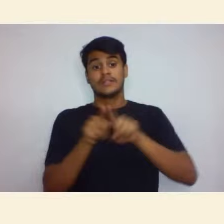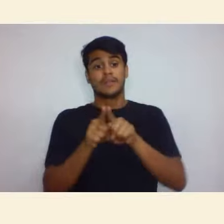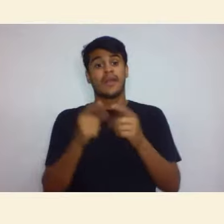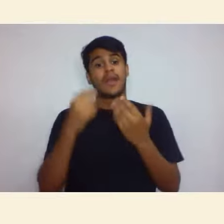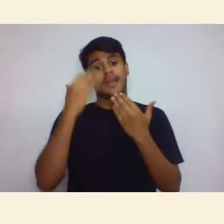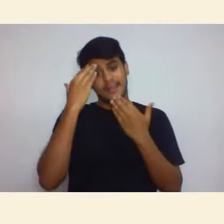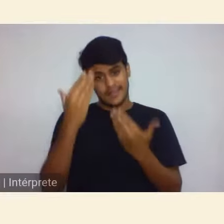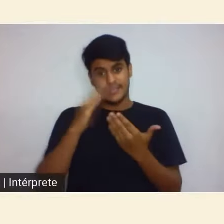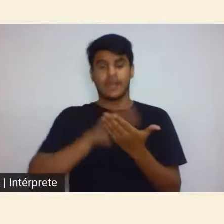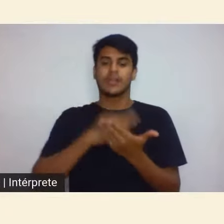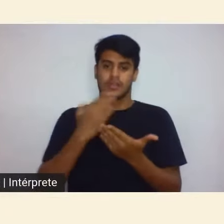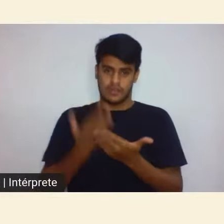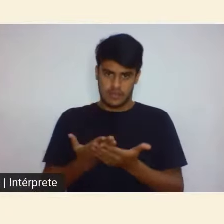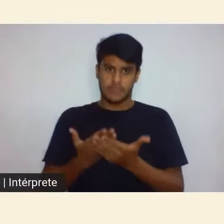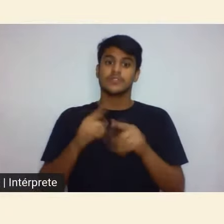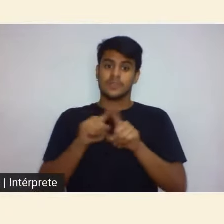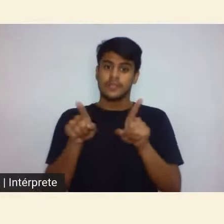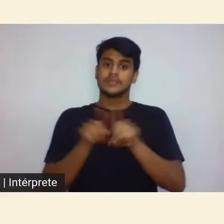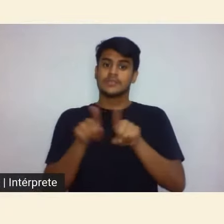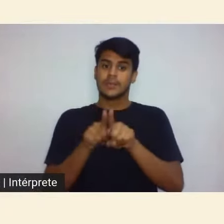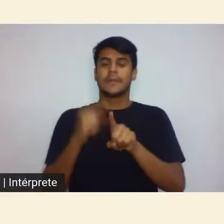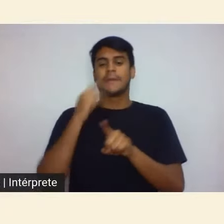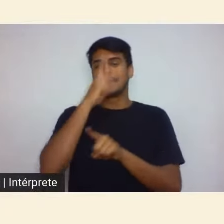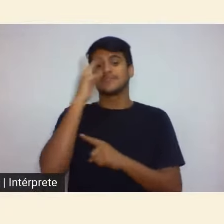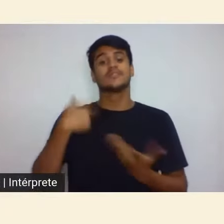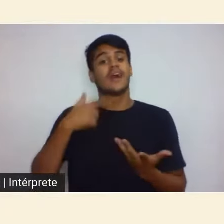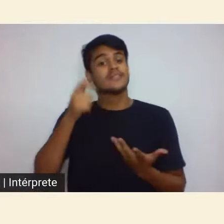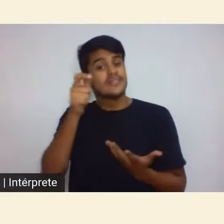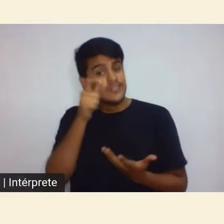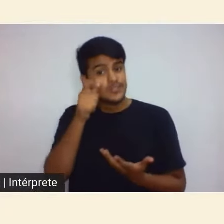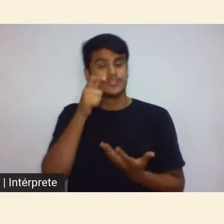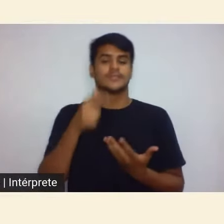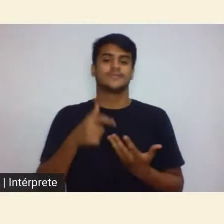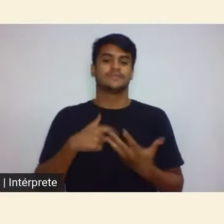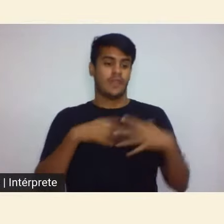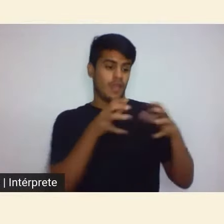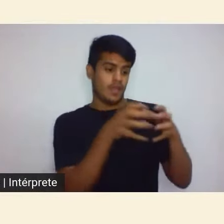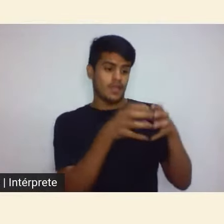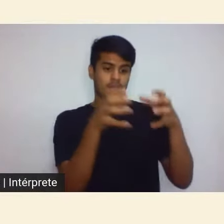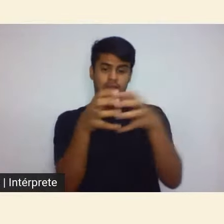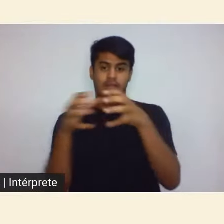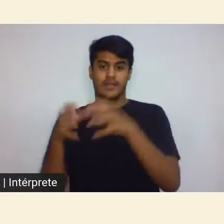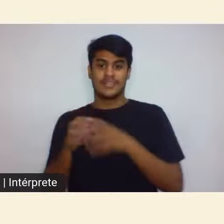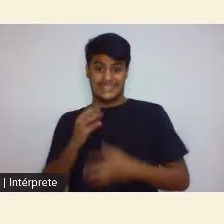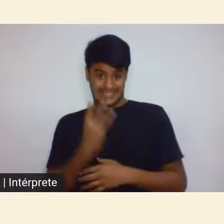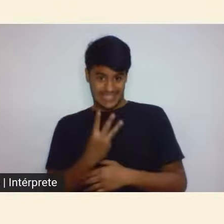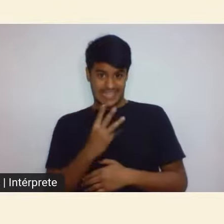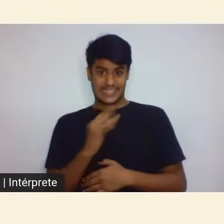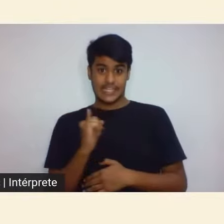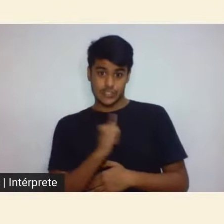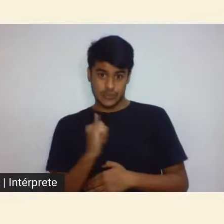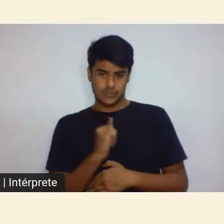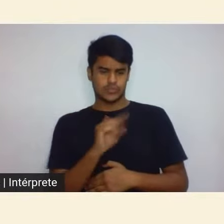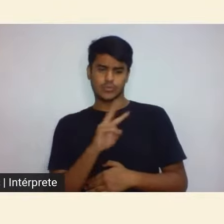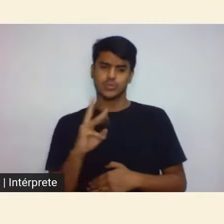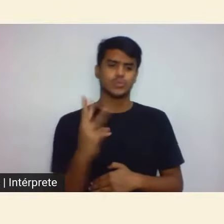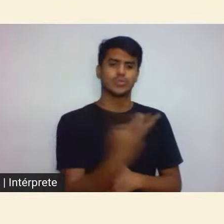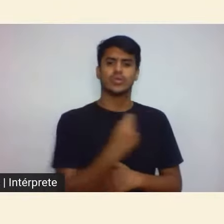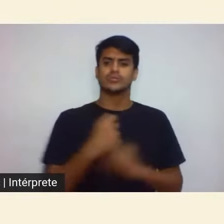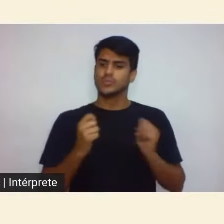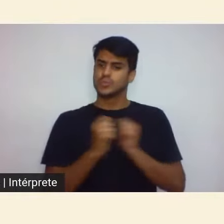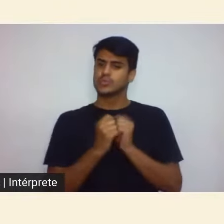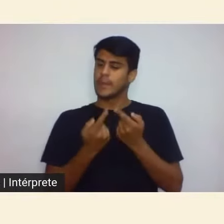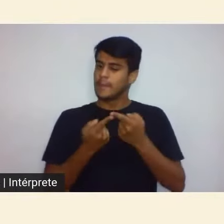nossos intérpretes, eu agradeço a presença do público, as equipes das três instituições que em parceria fizeram esse evento